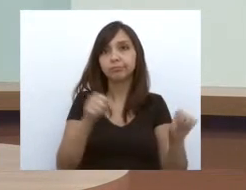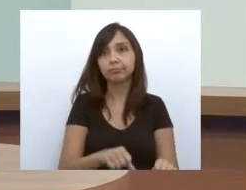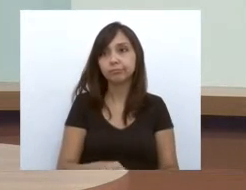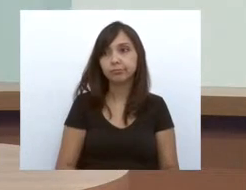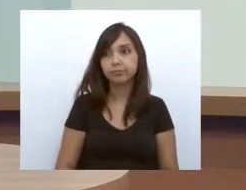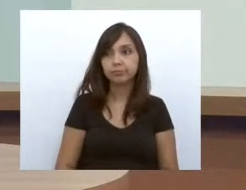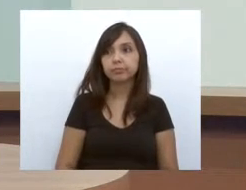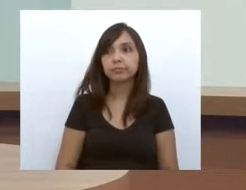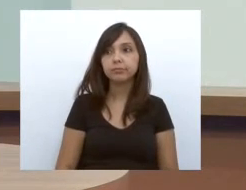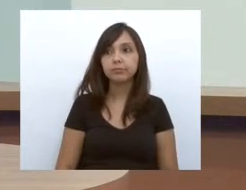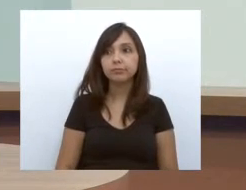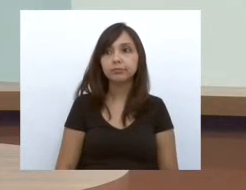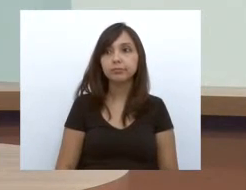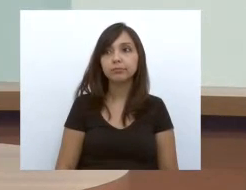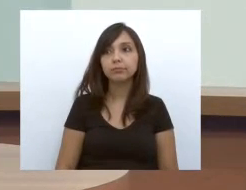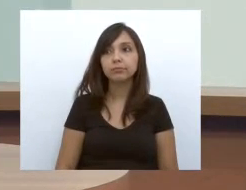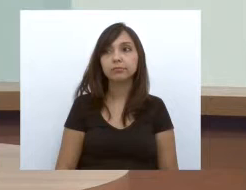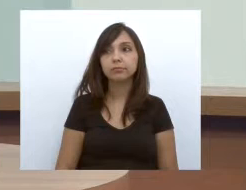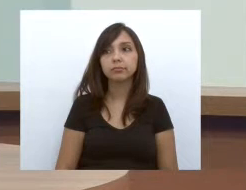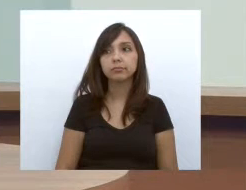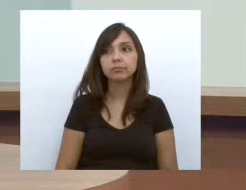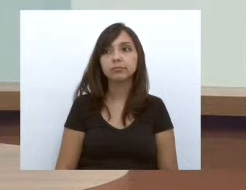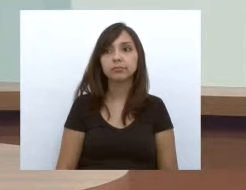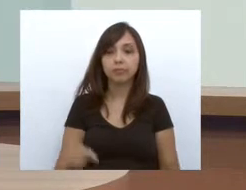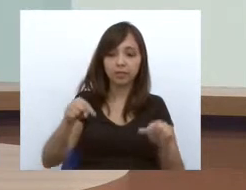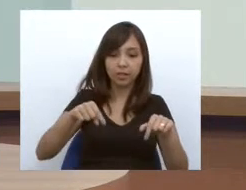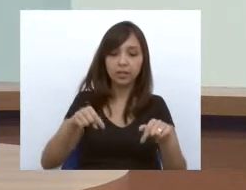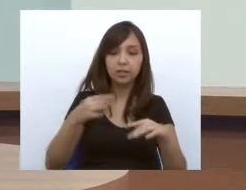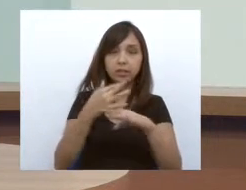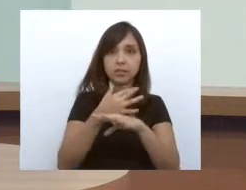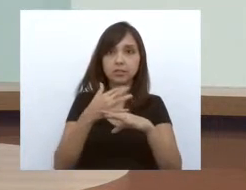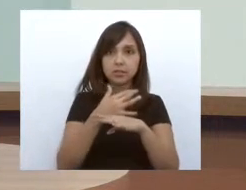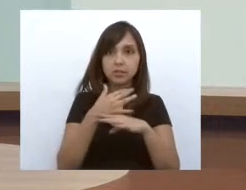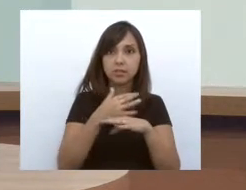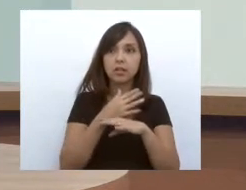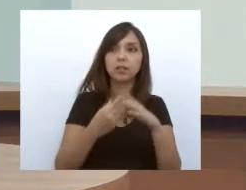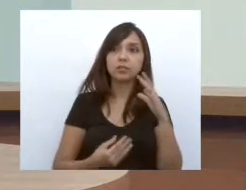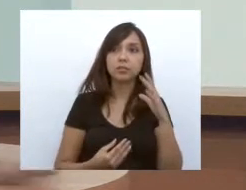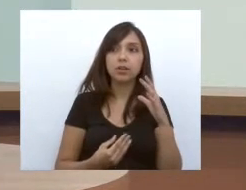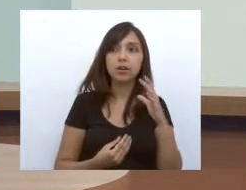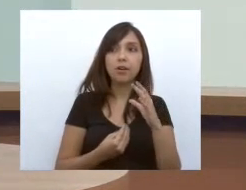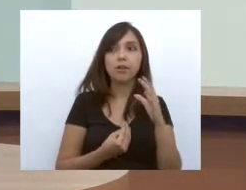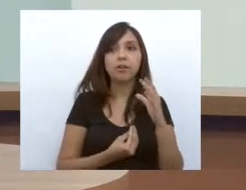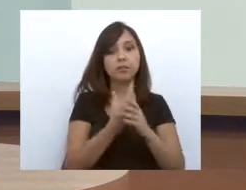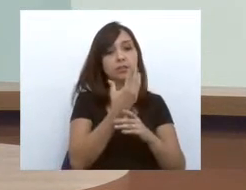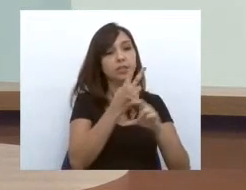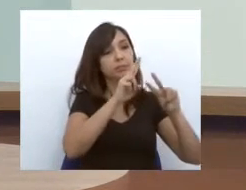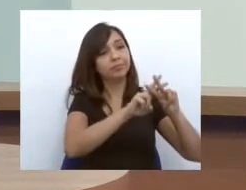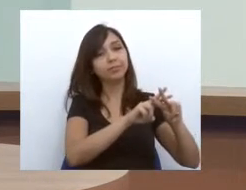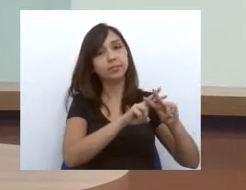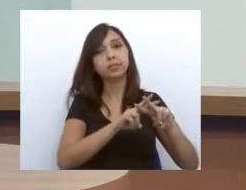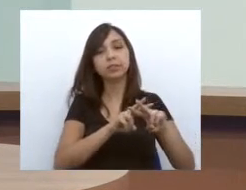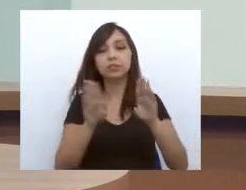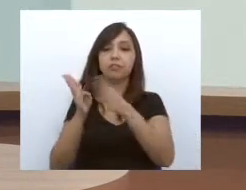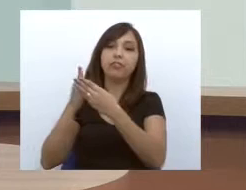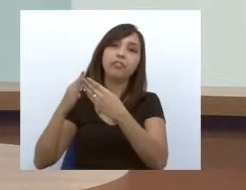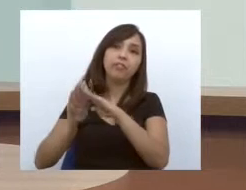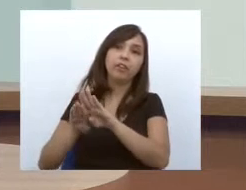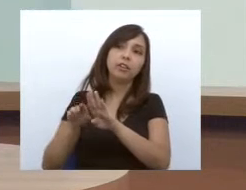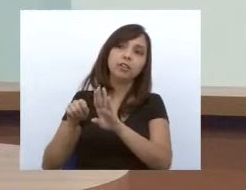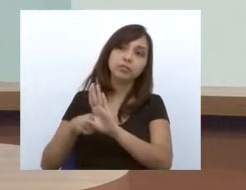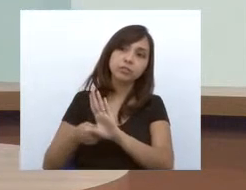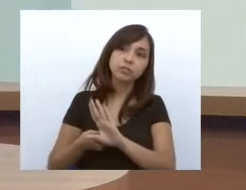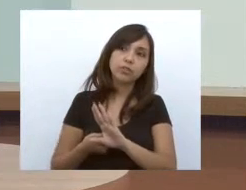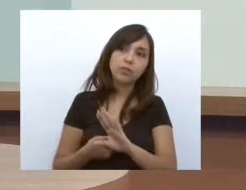gosta. É isso que o PSDB gosta. Na nossa cidade, eles abrem presídio e fecham escolas, né? Estavam dizendo, o vereador que